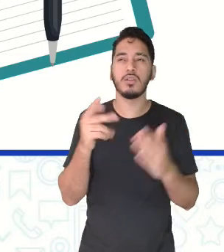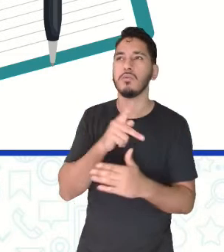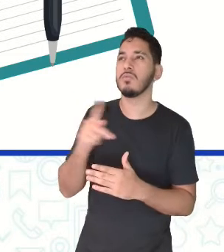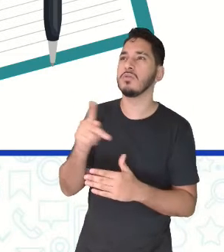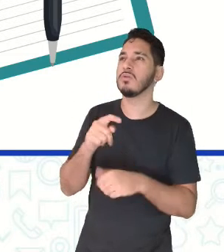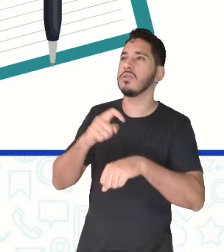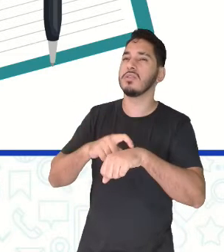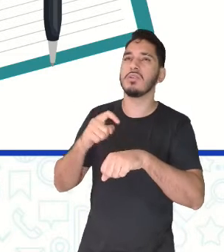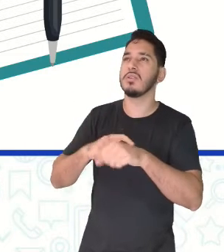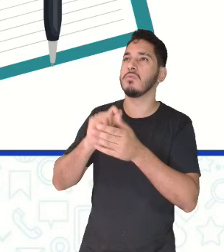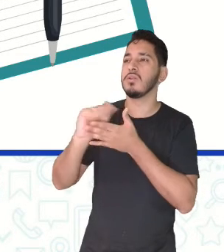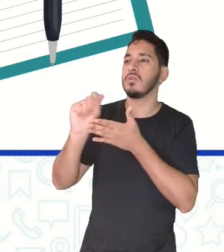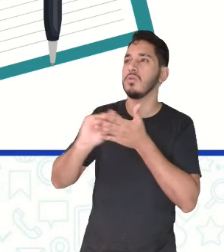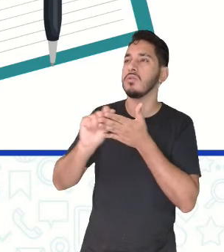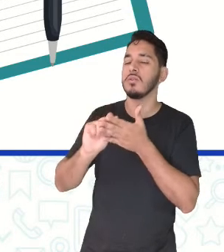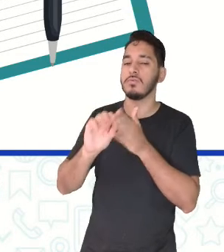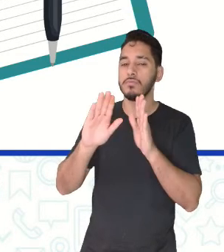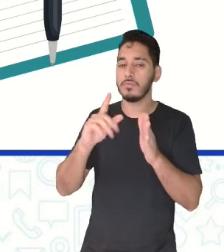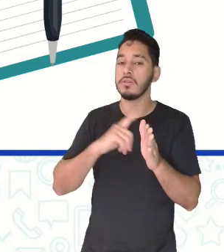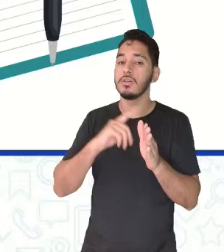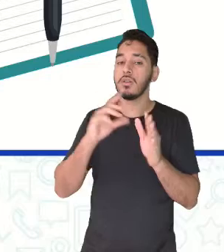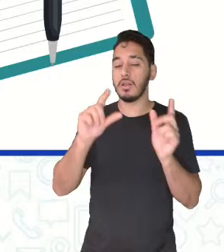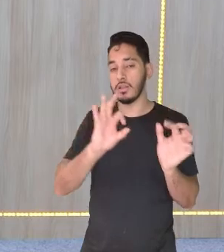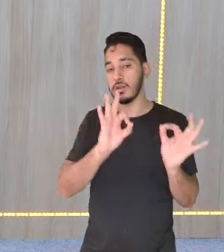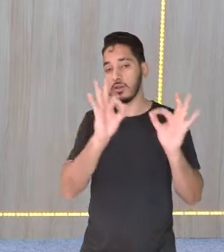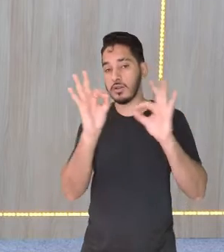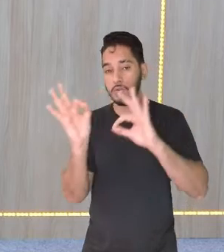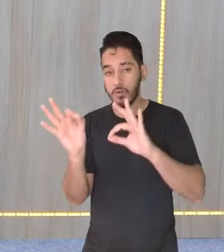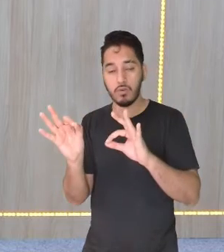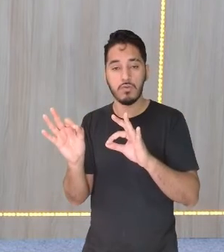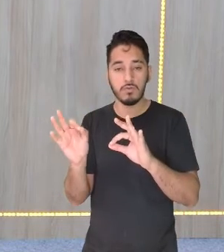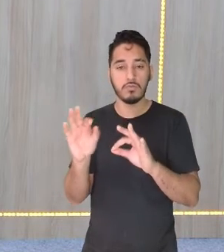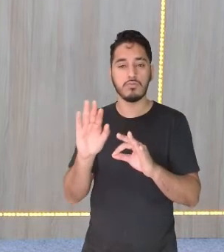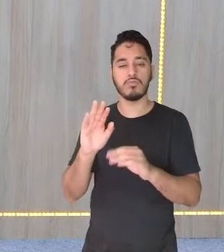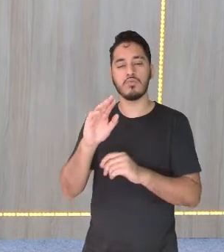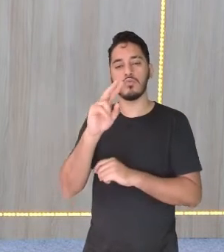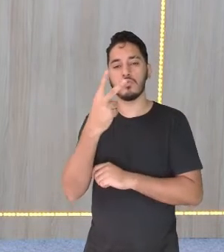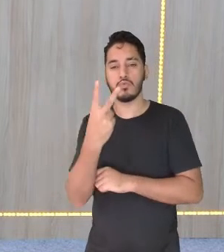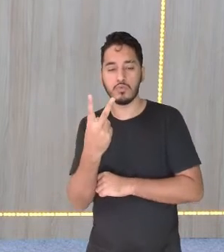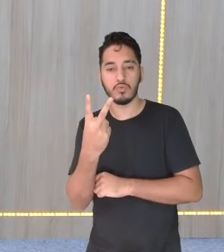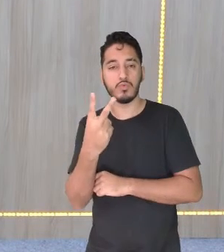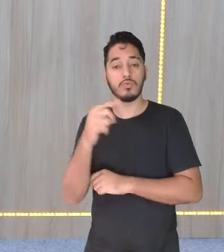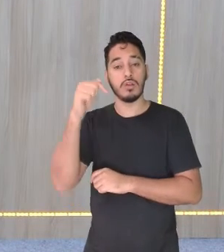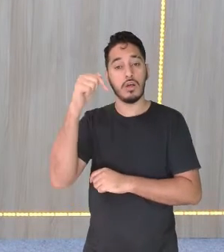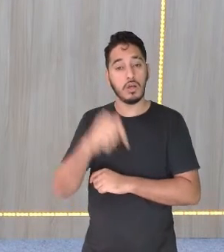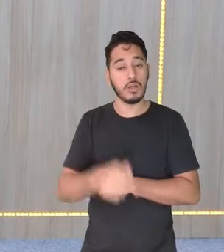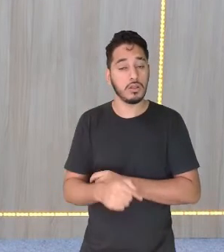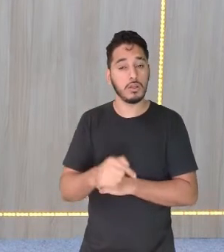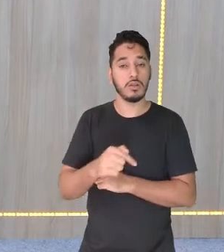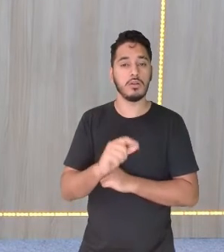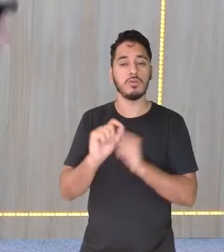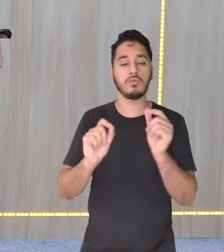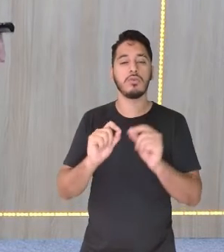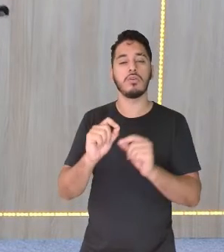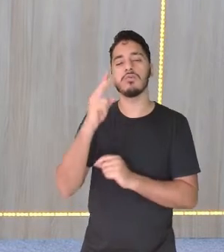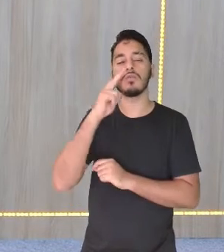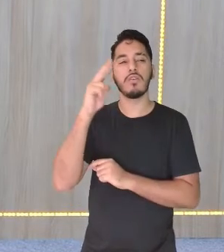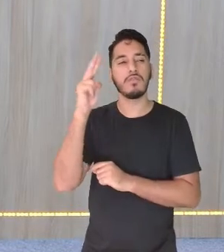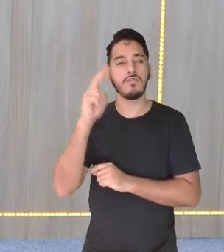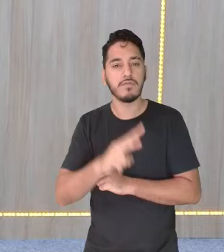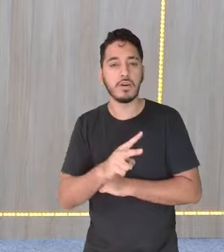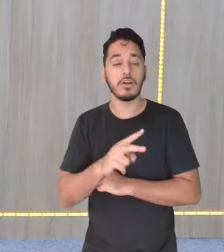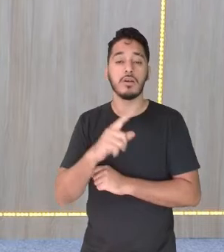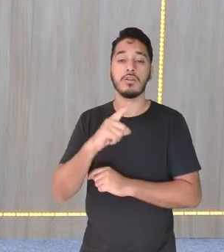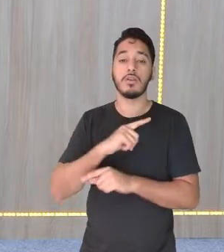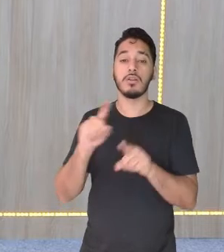professor, não deu tempo de anotar. Tem a reprise hoje à tarde, a partir das 2 horas, aqui nesse mesmo canal, você revê nossas aulas.